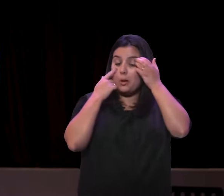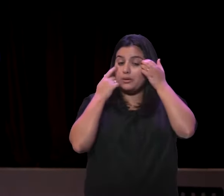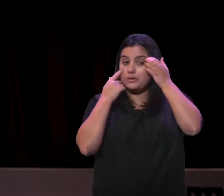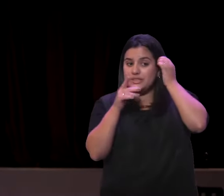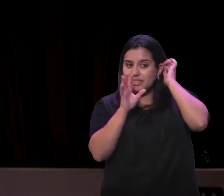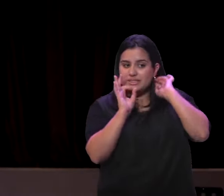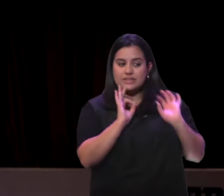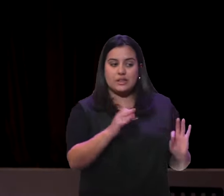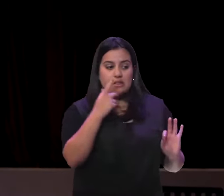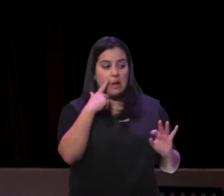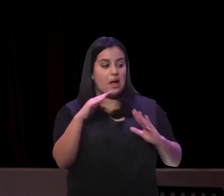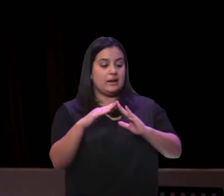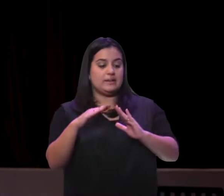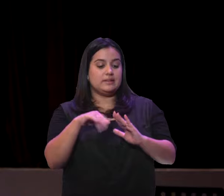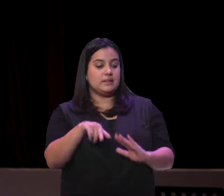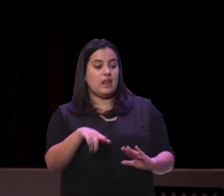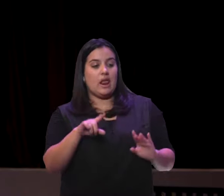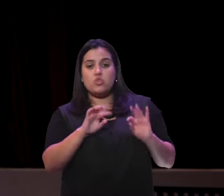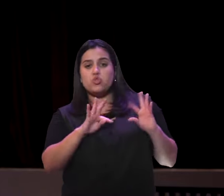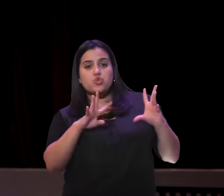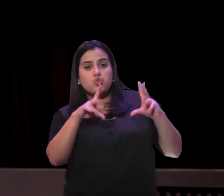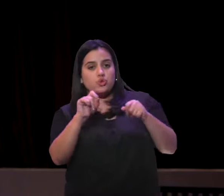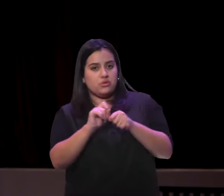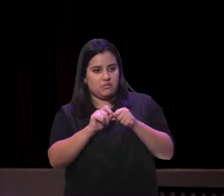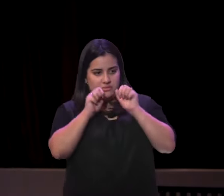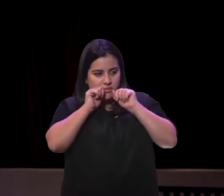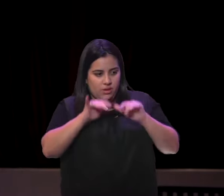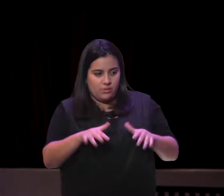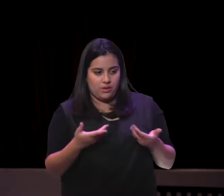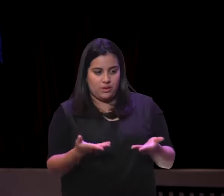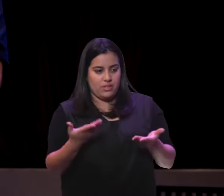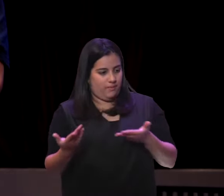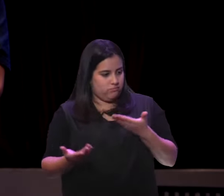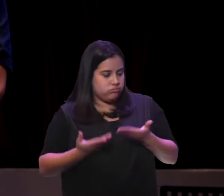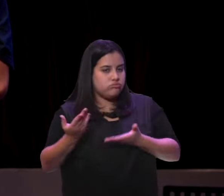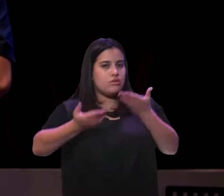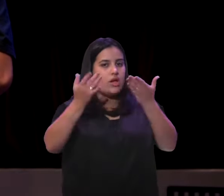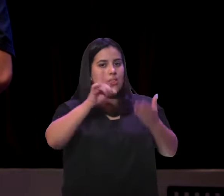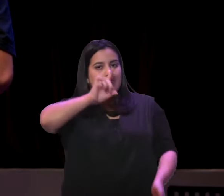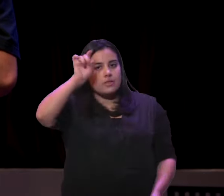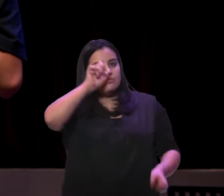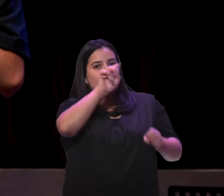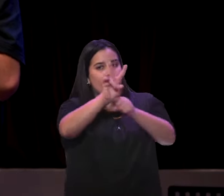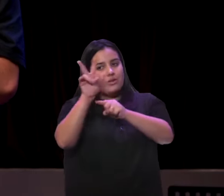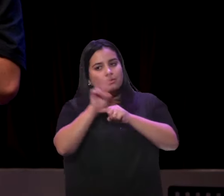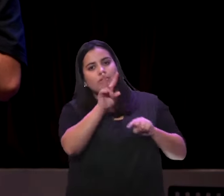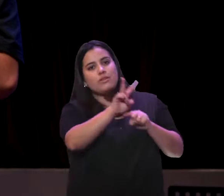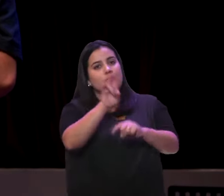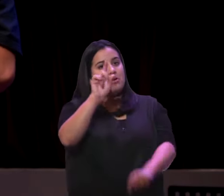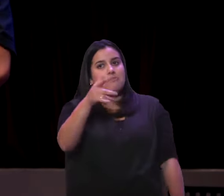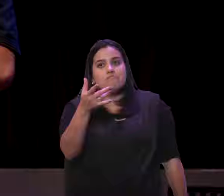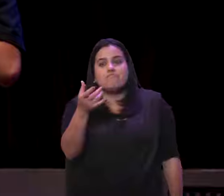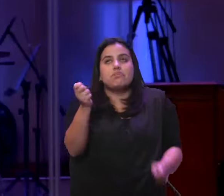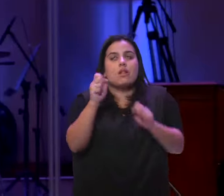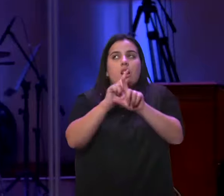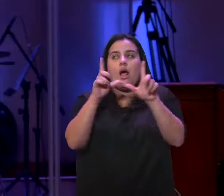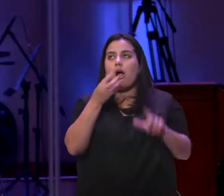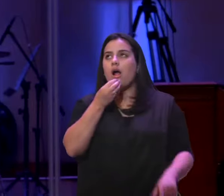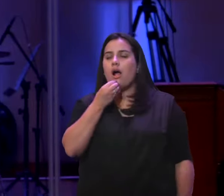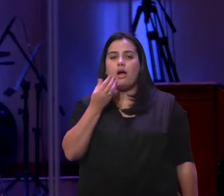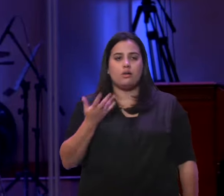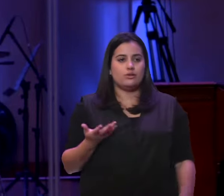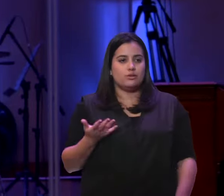de Obed-edom, tudo que ele faz está sendo abençoado, ele está prosperando, Deus está cuidando dele, é nítido que